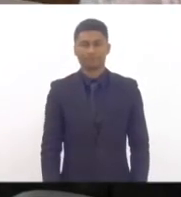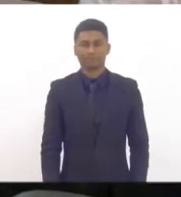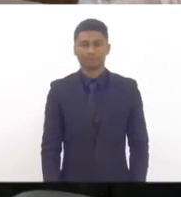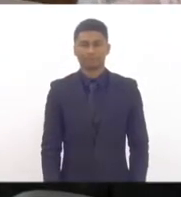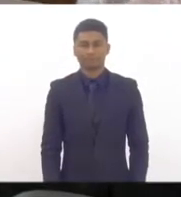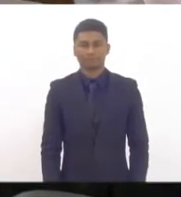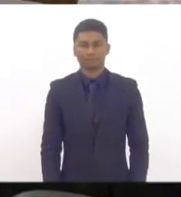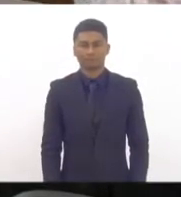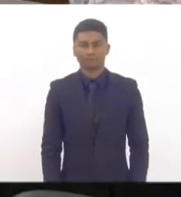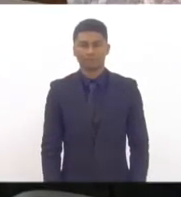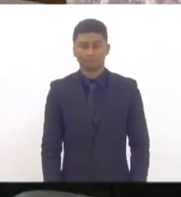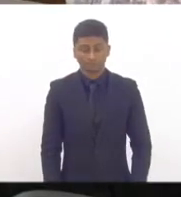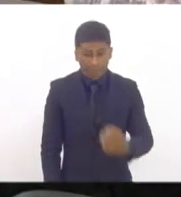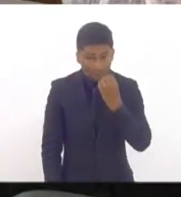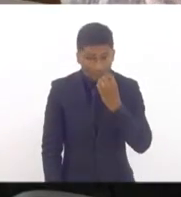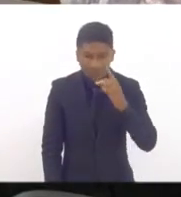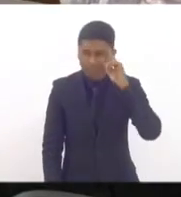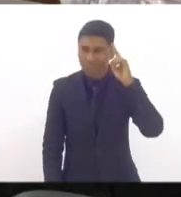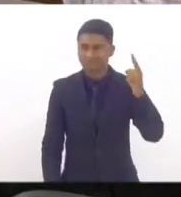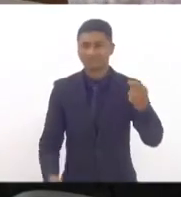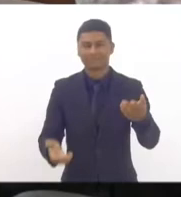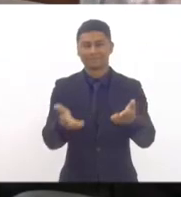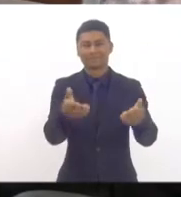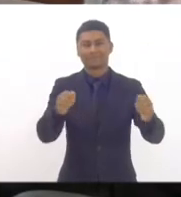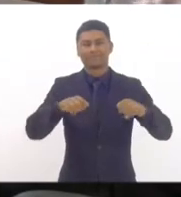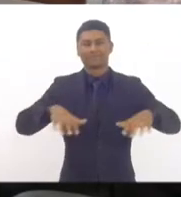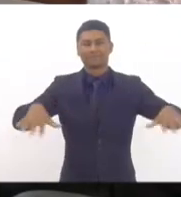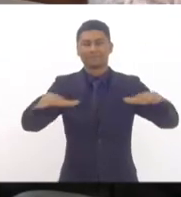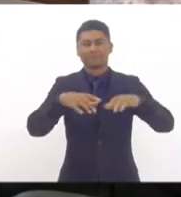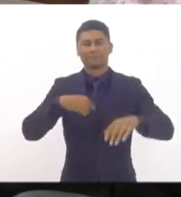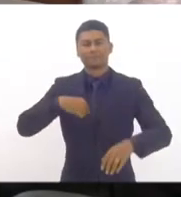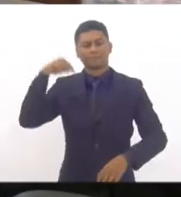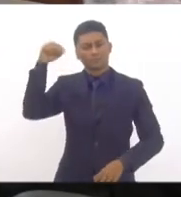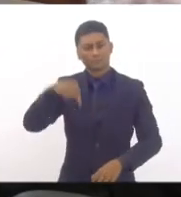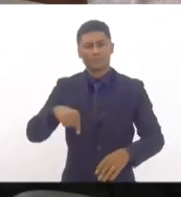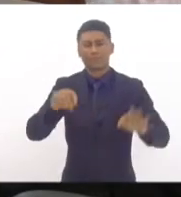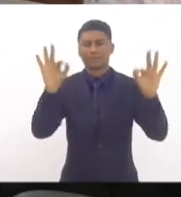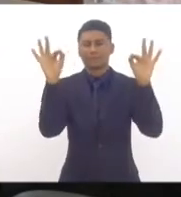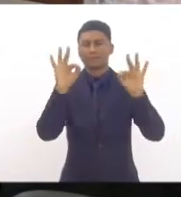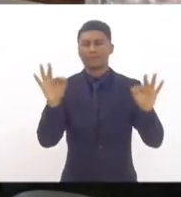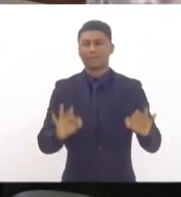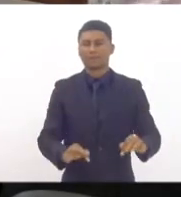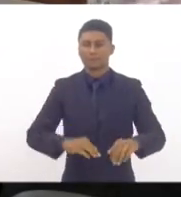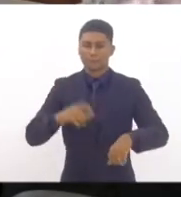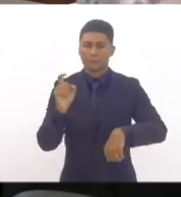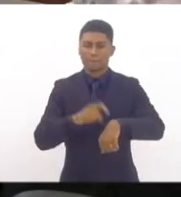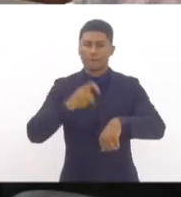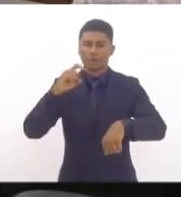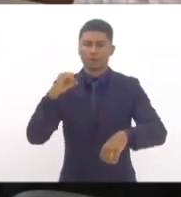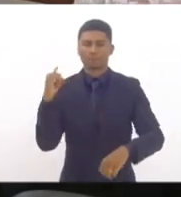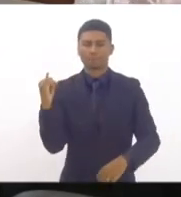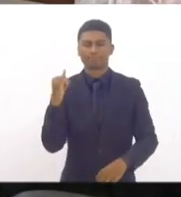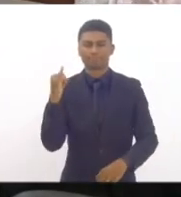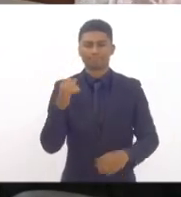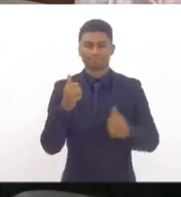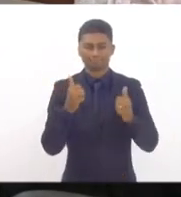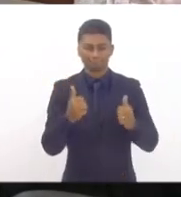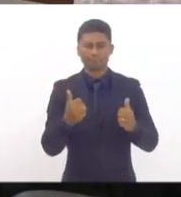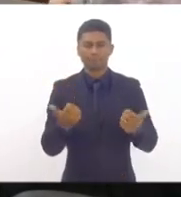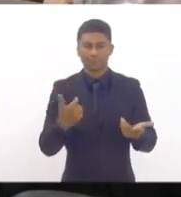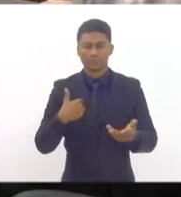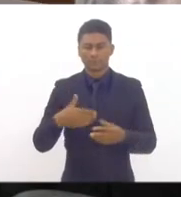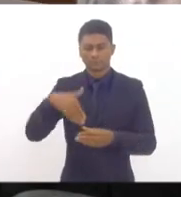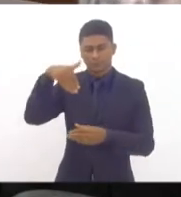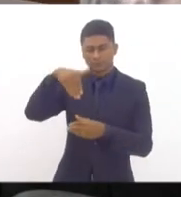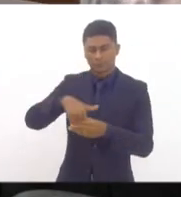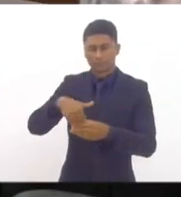Bom dia a todos e todas. Estou muito feliz de estar participando desse momento. Já vou declarar o